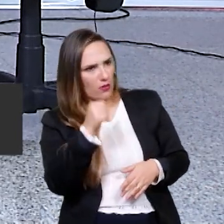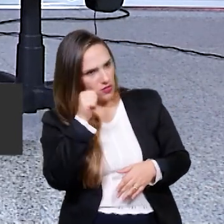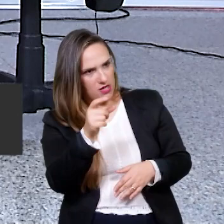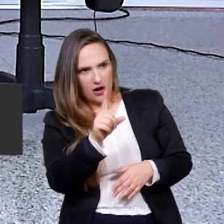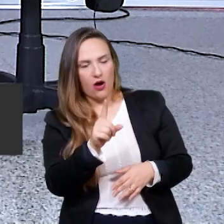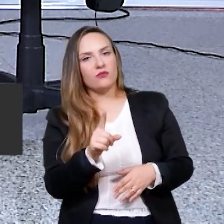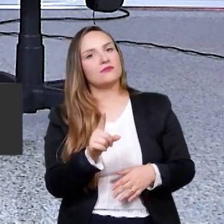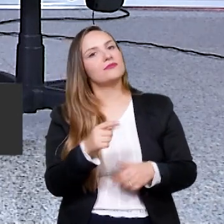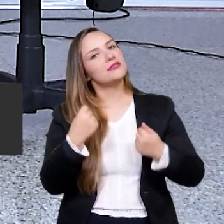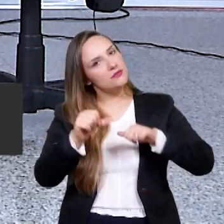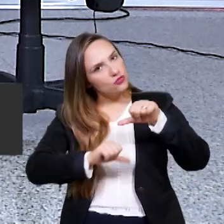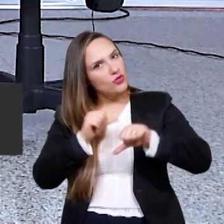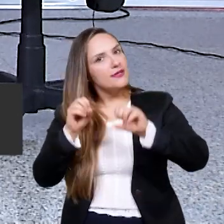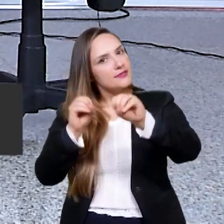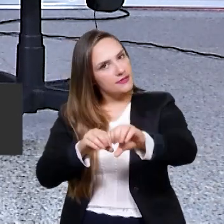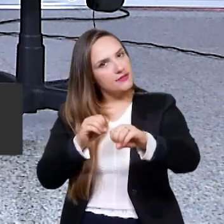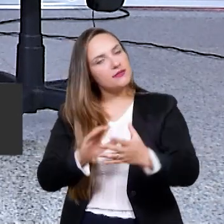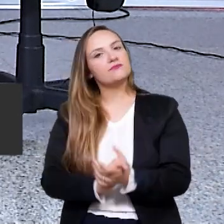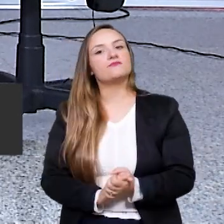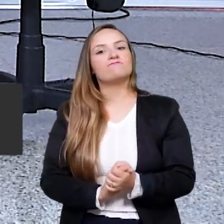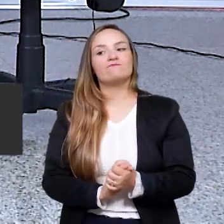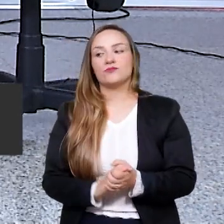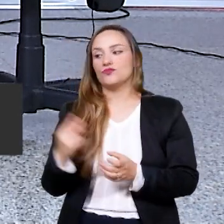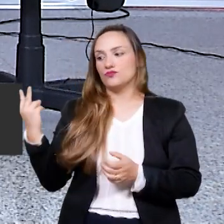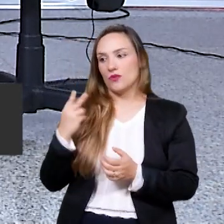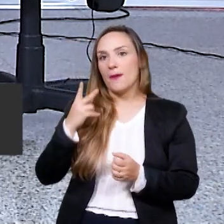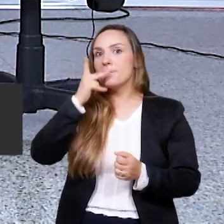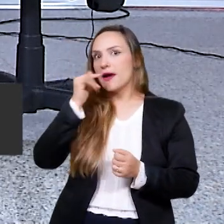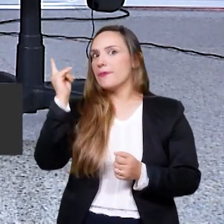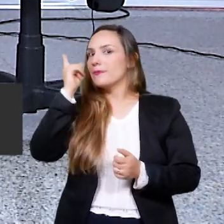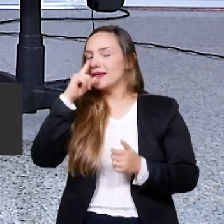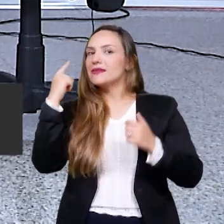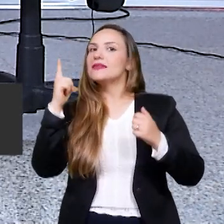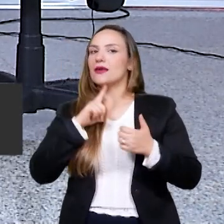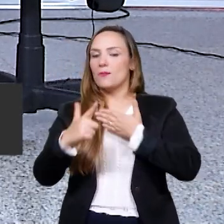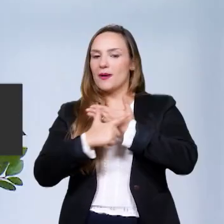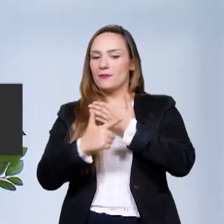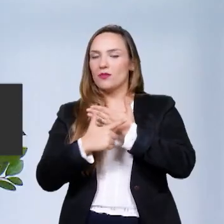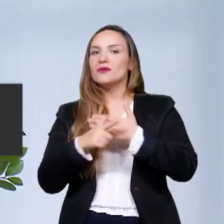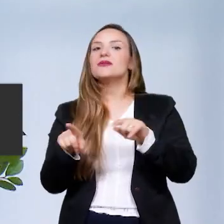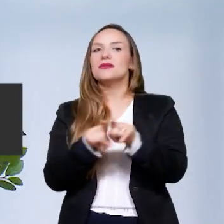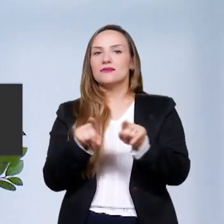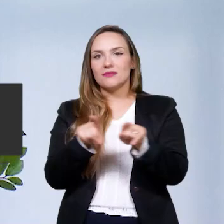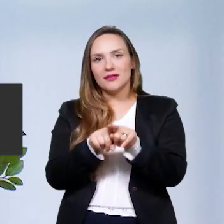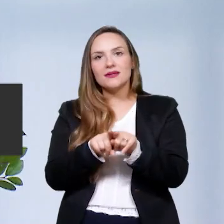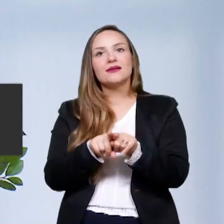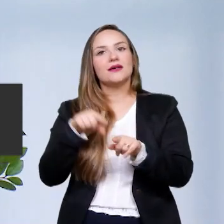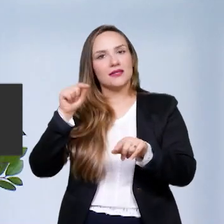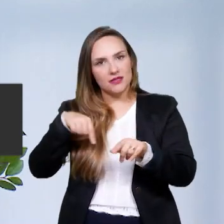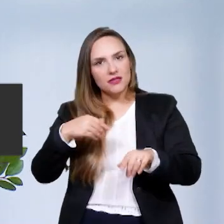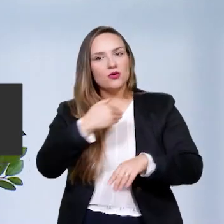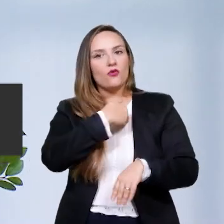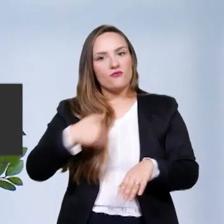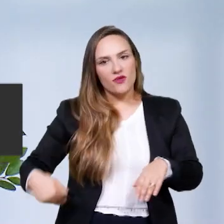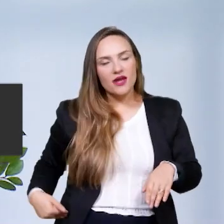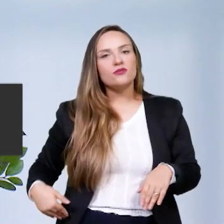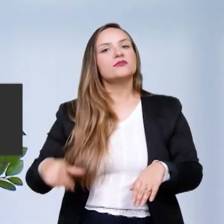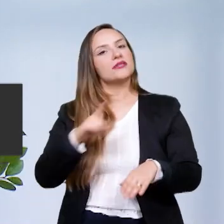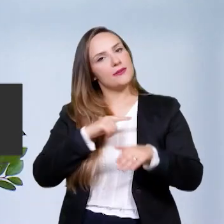somos pais temos esse papel. E o Estado também tem esse papel. O Estado precisa tomar para si